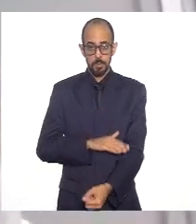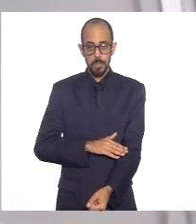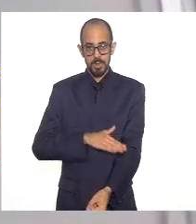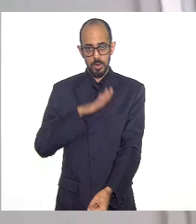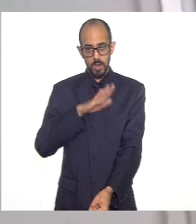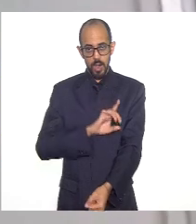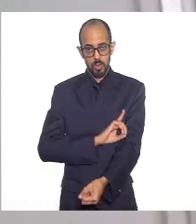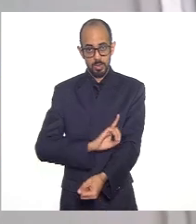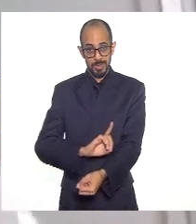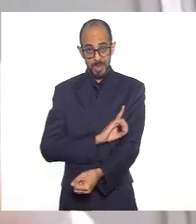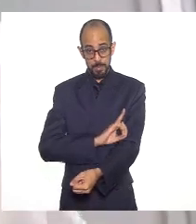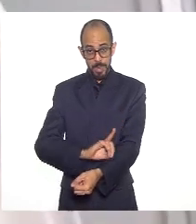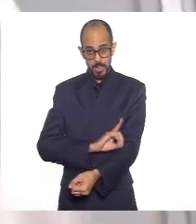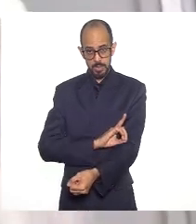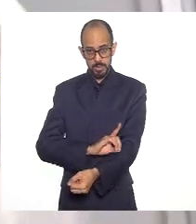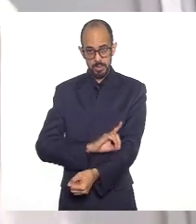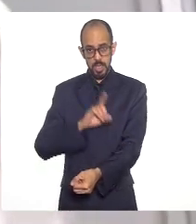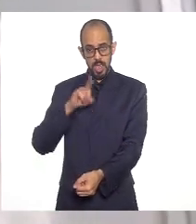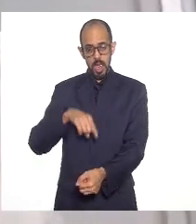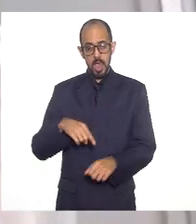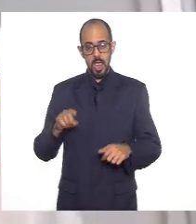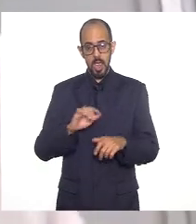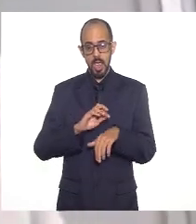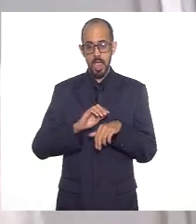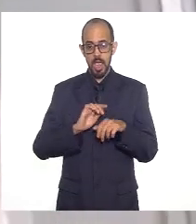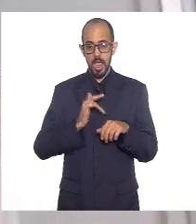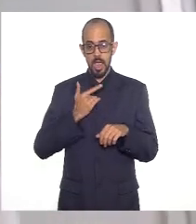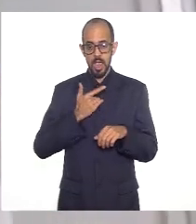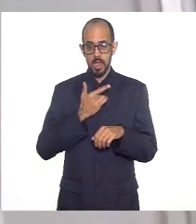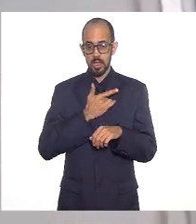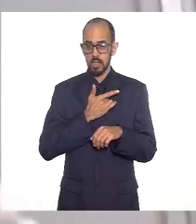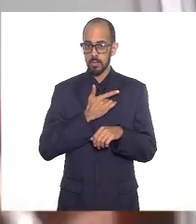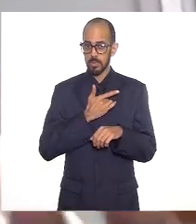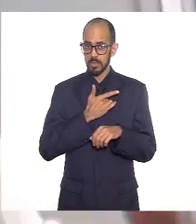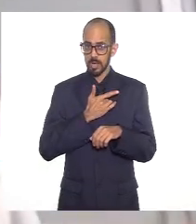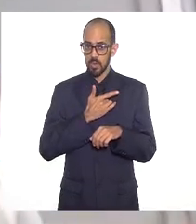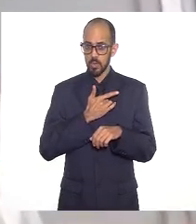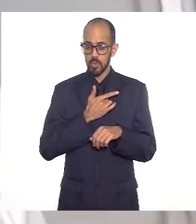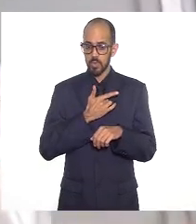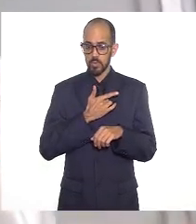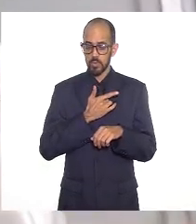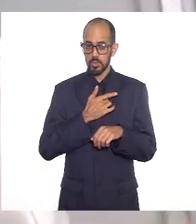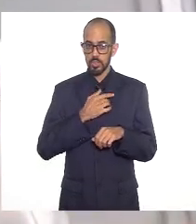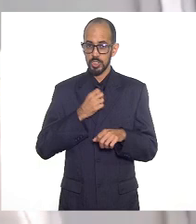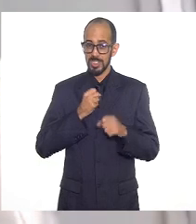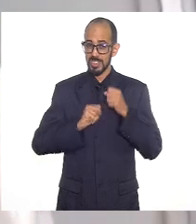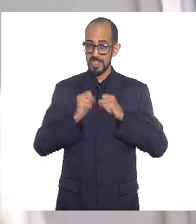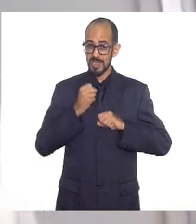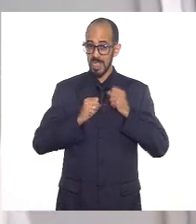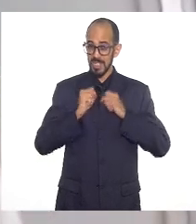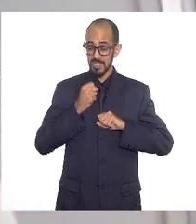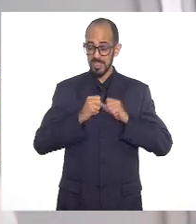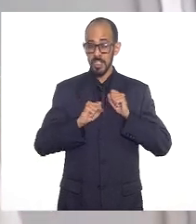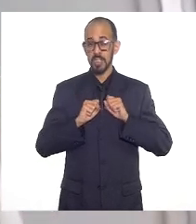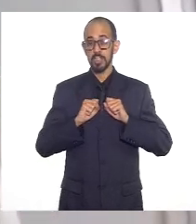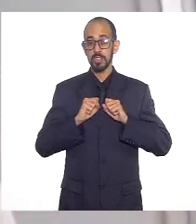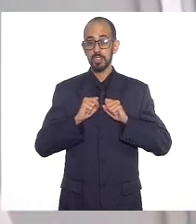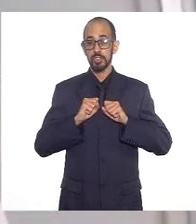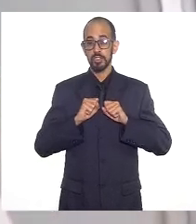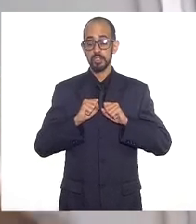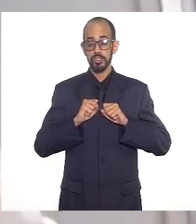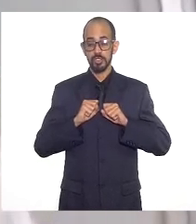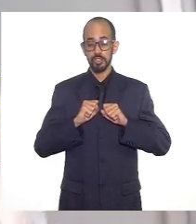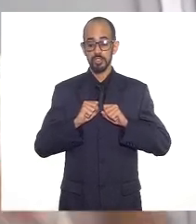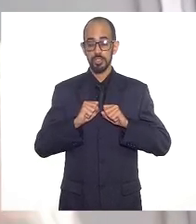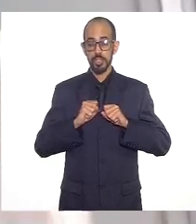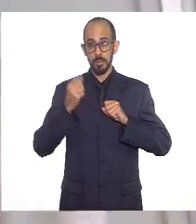doenças essencialmente ligadas, né, ao estresse de uma vida muitas vezes vulnerabilizada